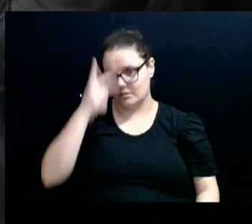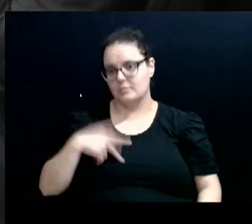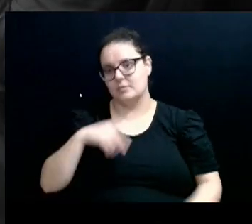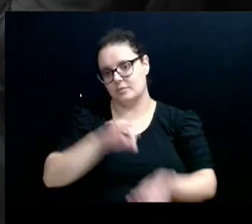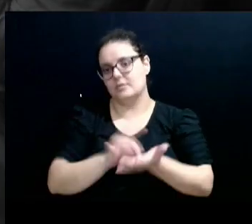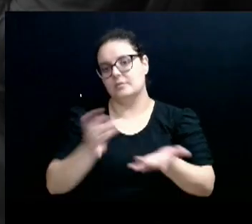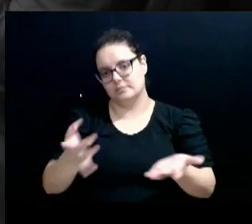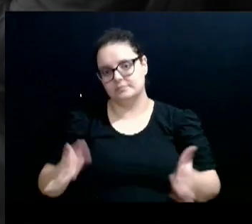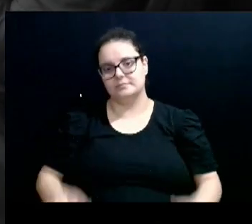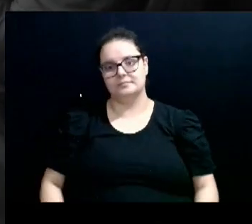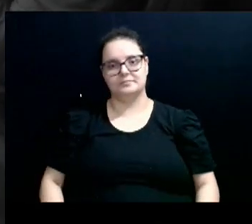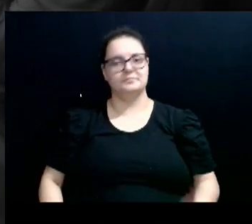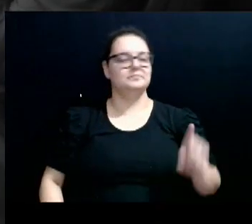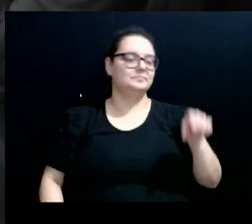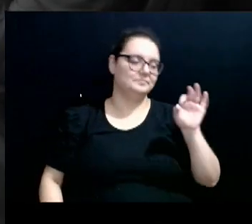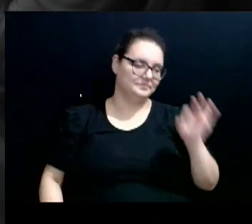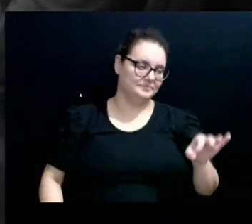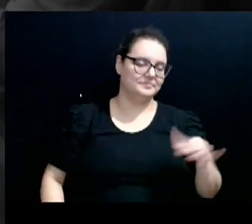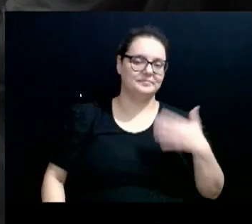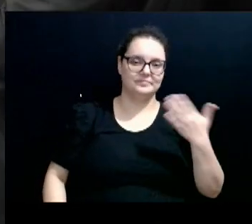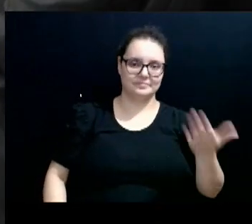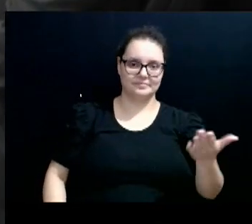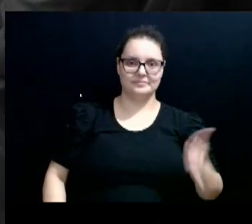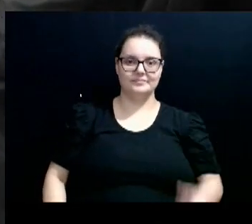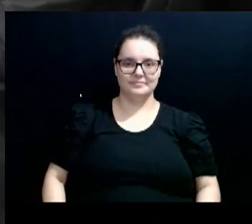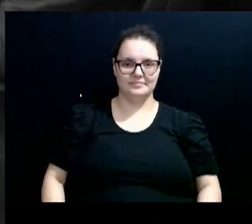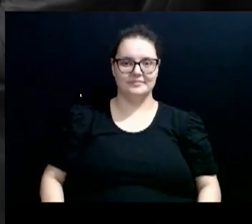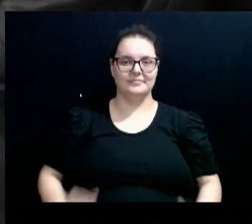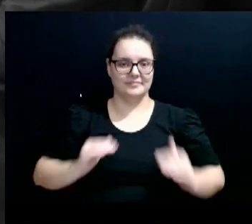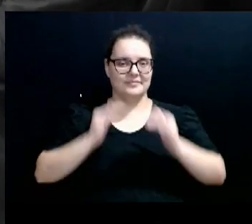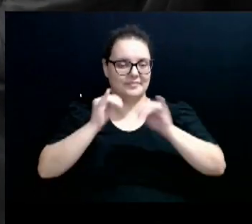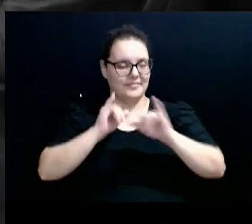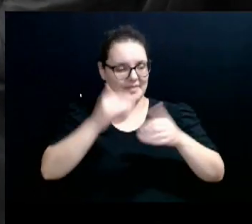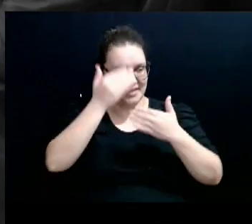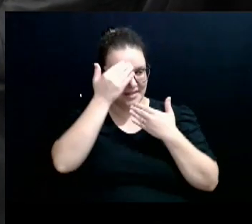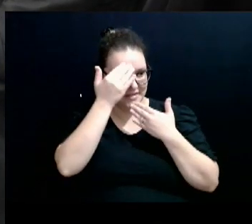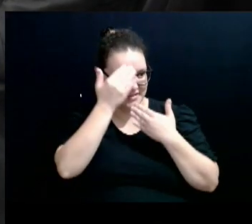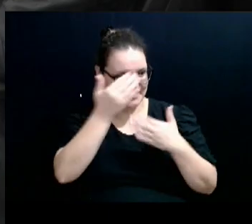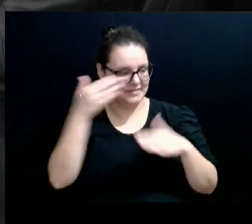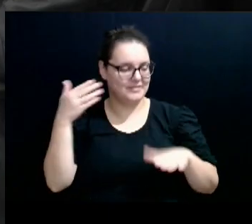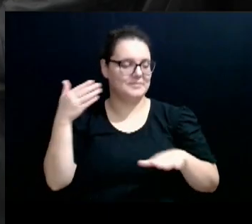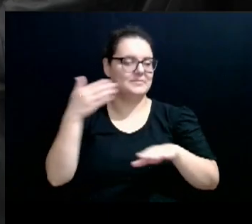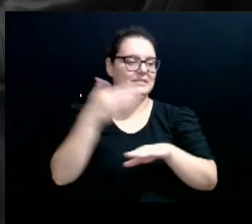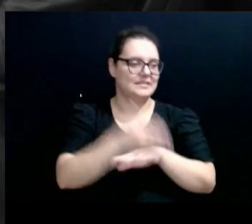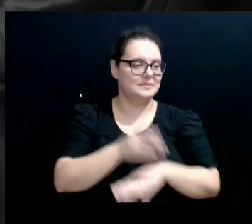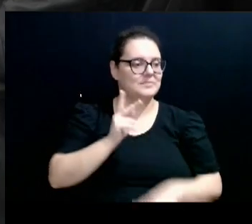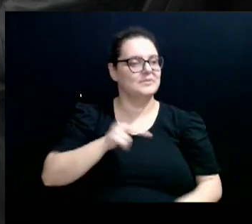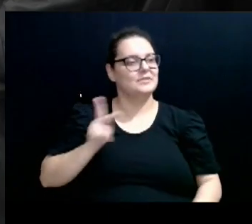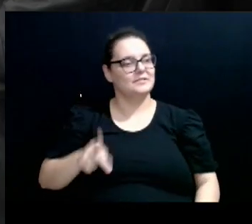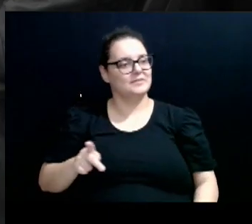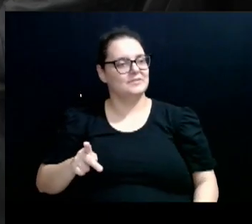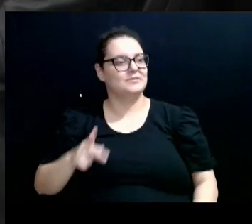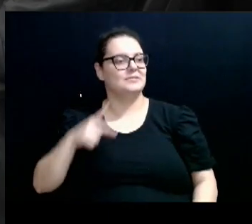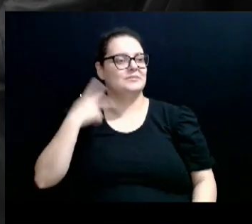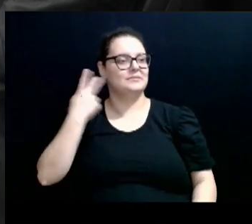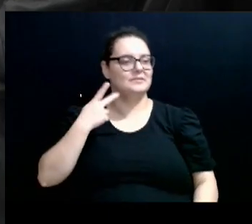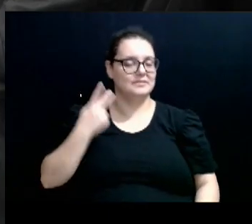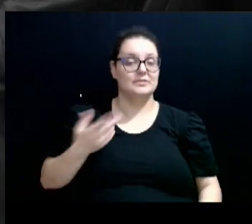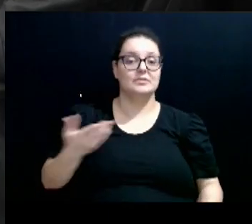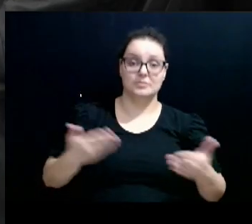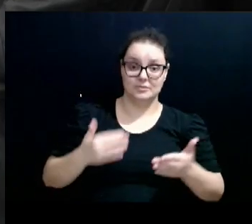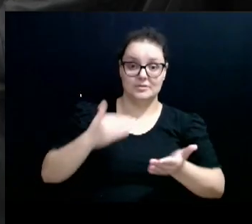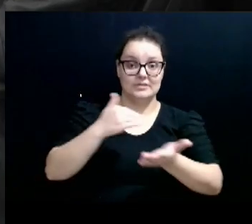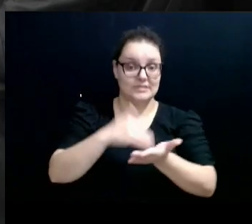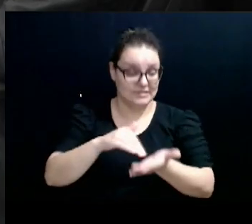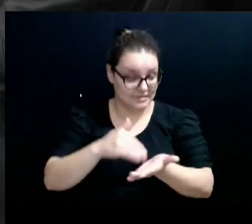aí. Então, com essa máxima, eu agradeço a sua participação, professor Alberto, que hoje é secretário municipal de Gestão e